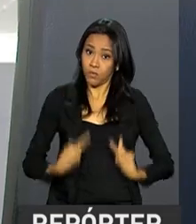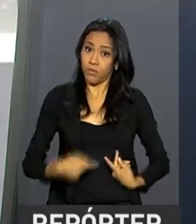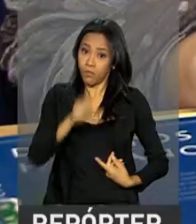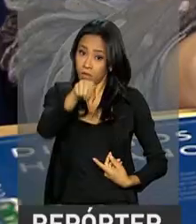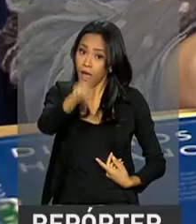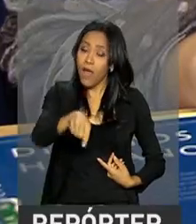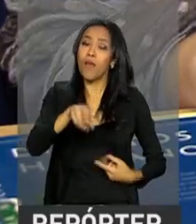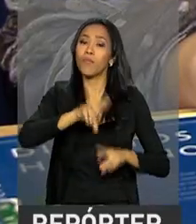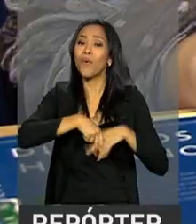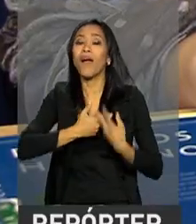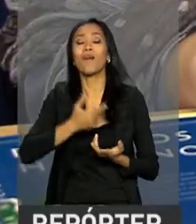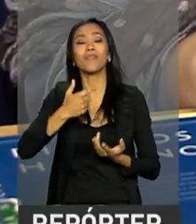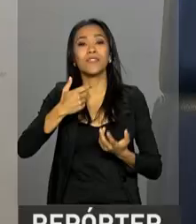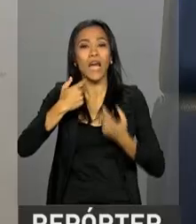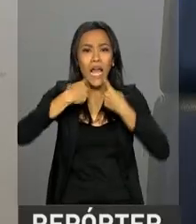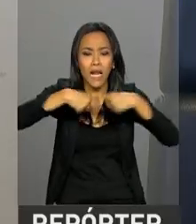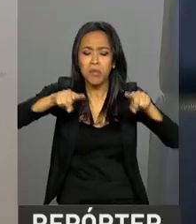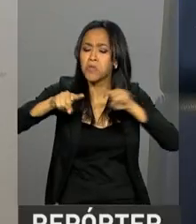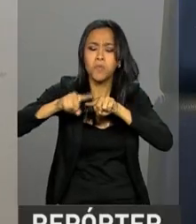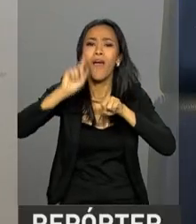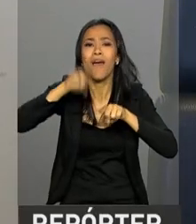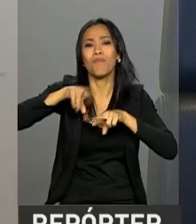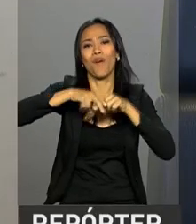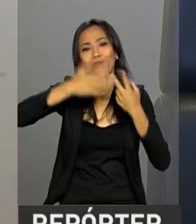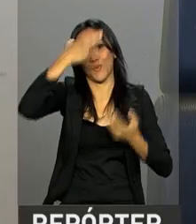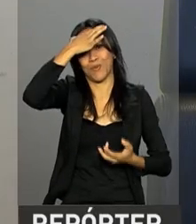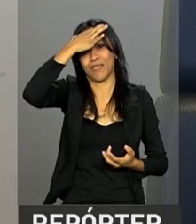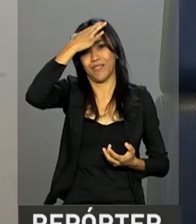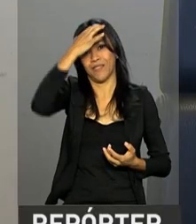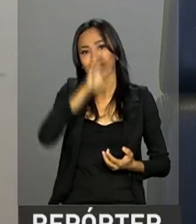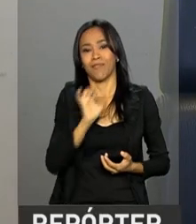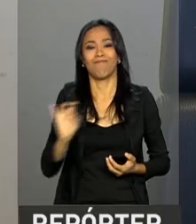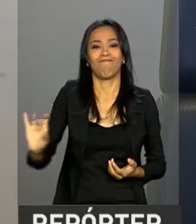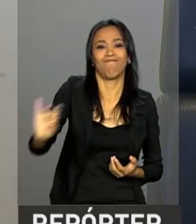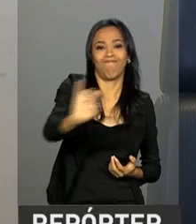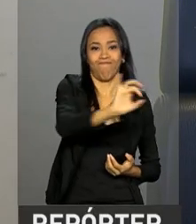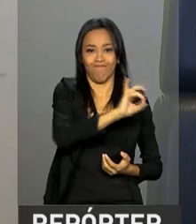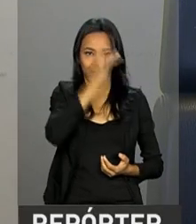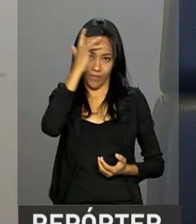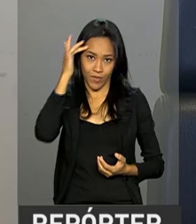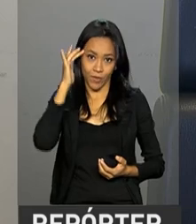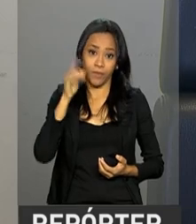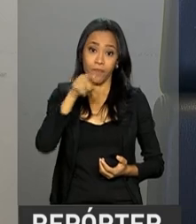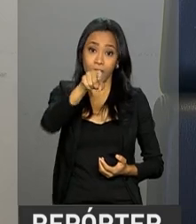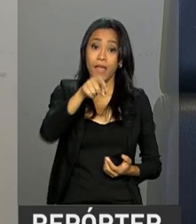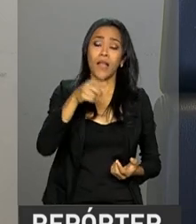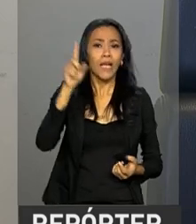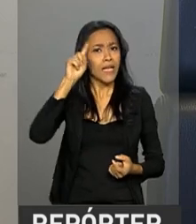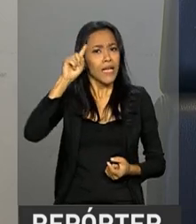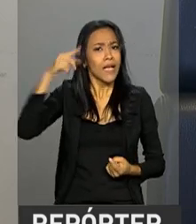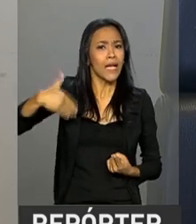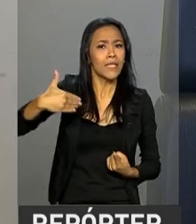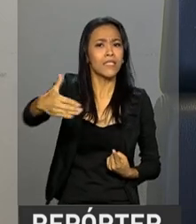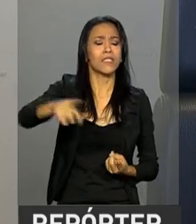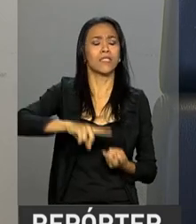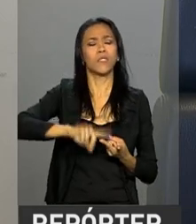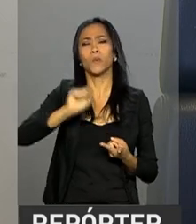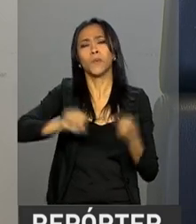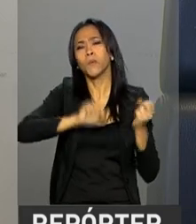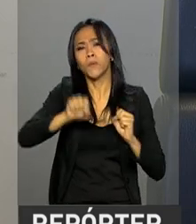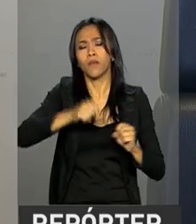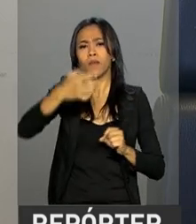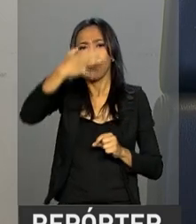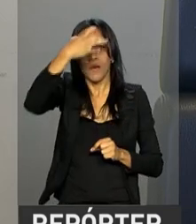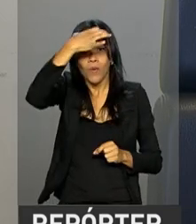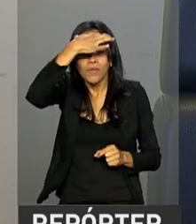de uma maior conscientização a cada dia essa concepção essa consciência de que se